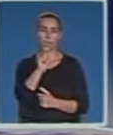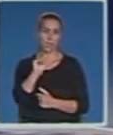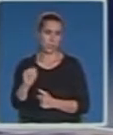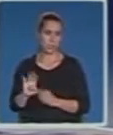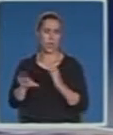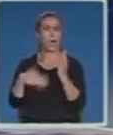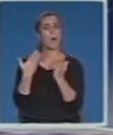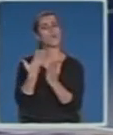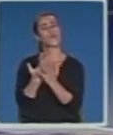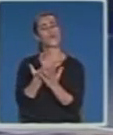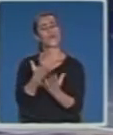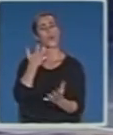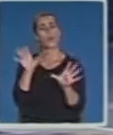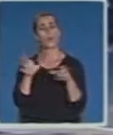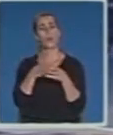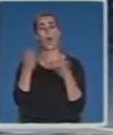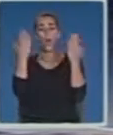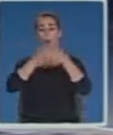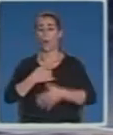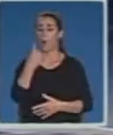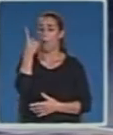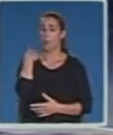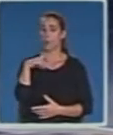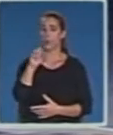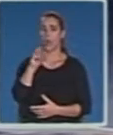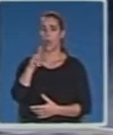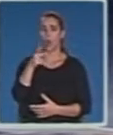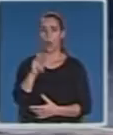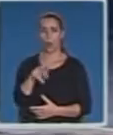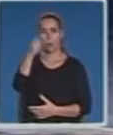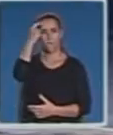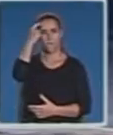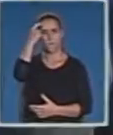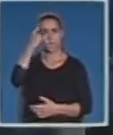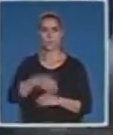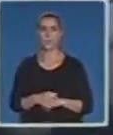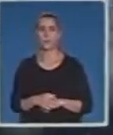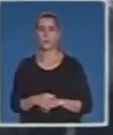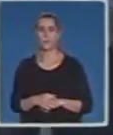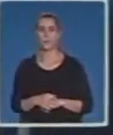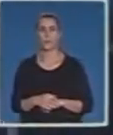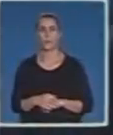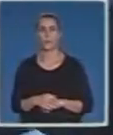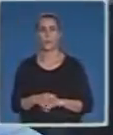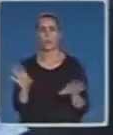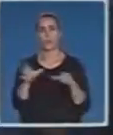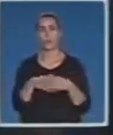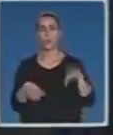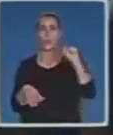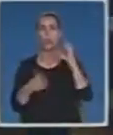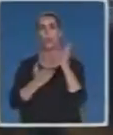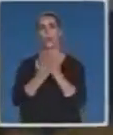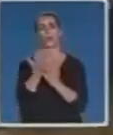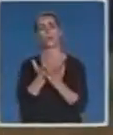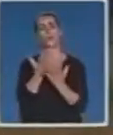proposta foi realçada no comício da noite de ontem, na Lomba da Fazenda, no Nordeste. Os comícios do PS continuam a